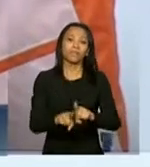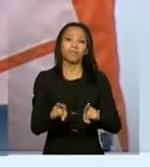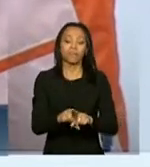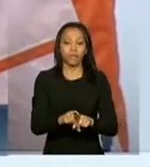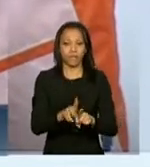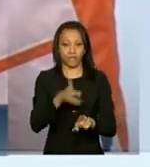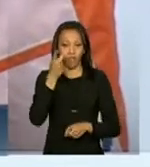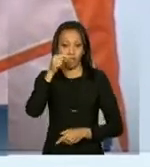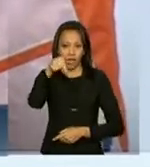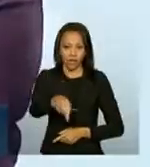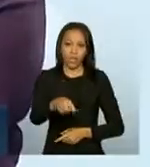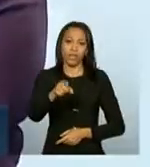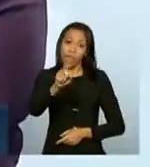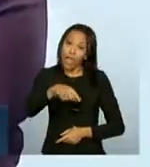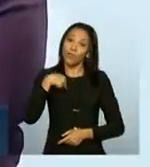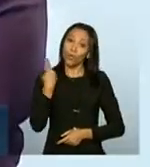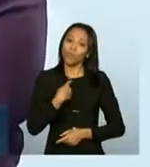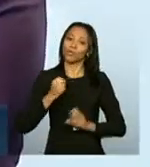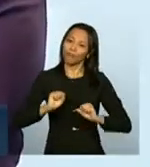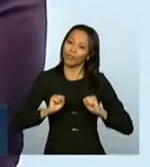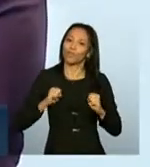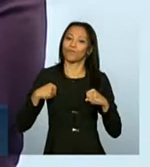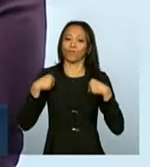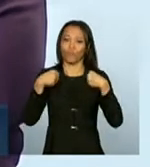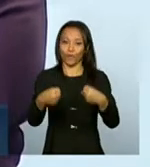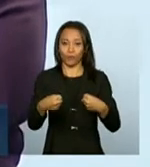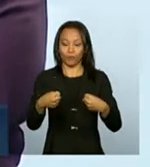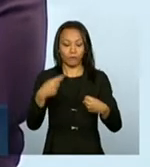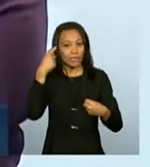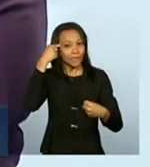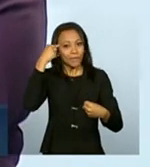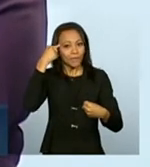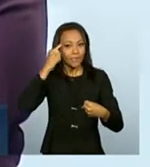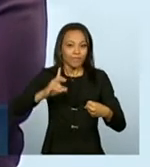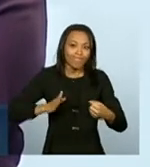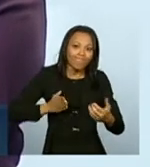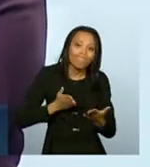reiterar, portanto, que esse nosso grande esforço, quase uma obsessão,